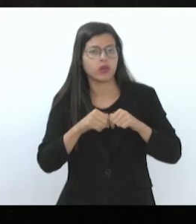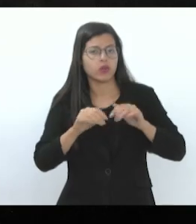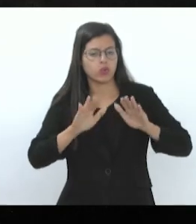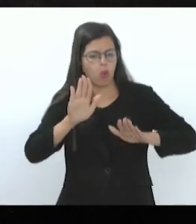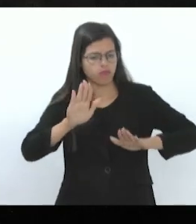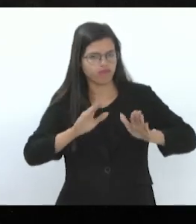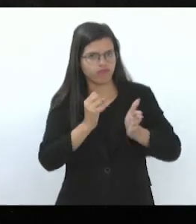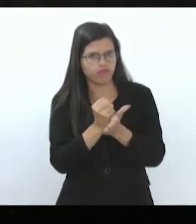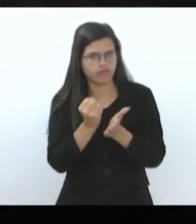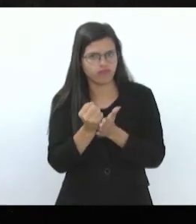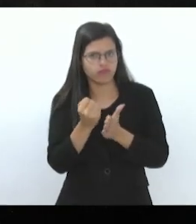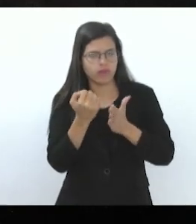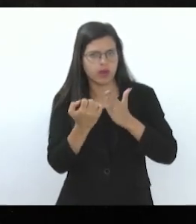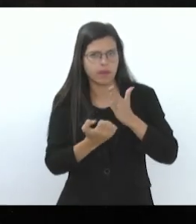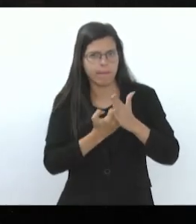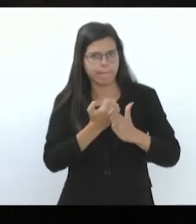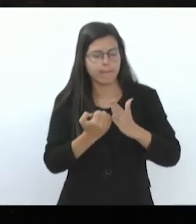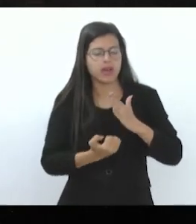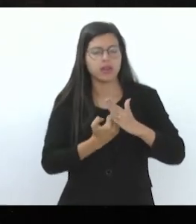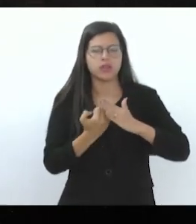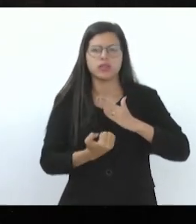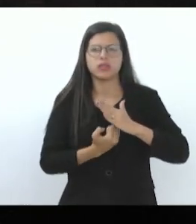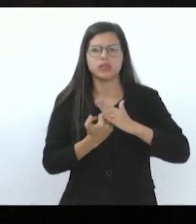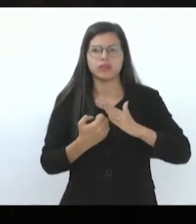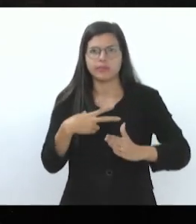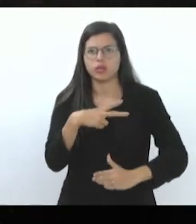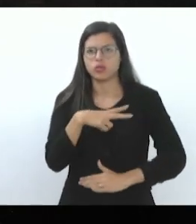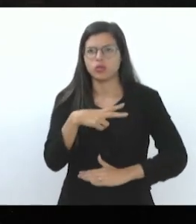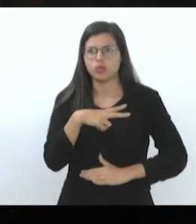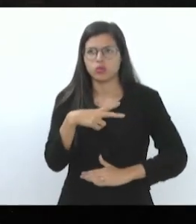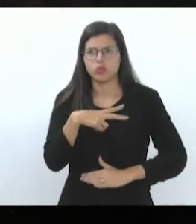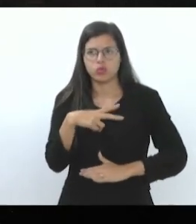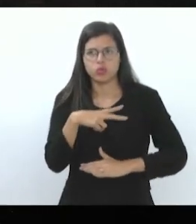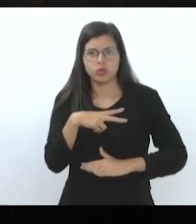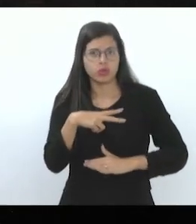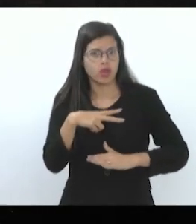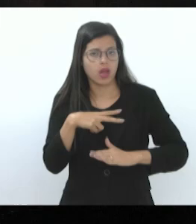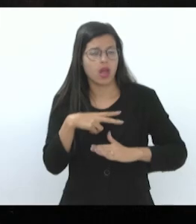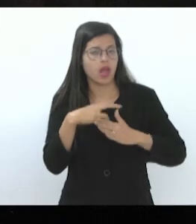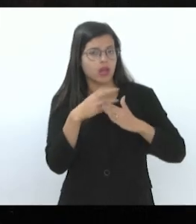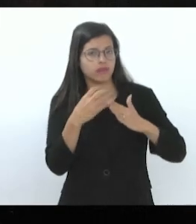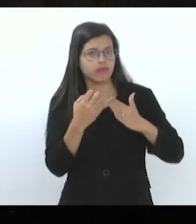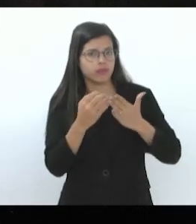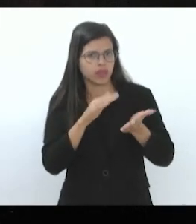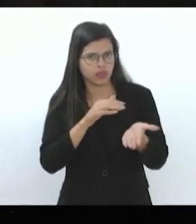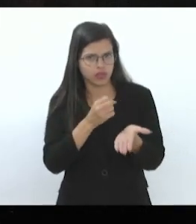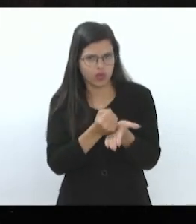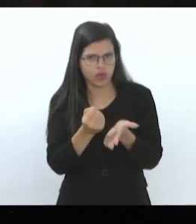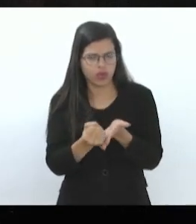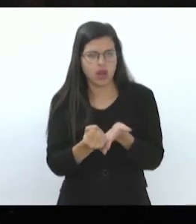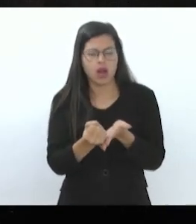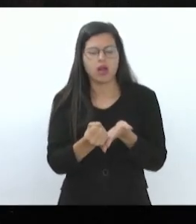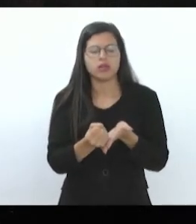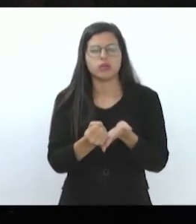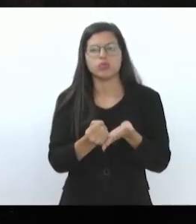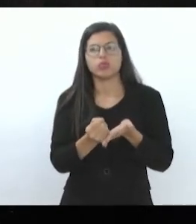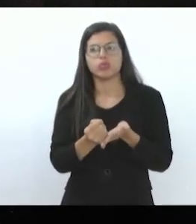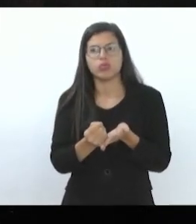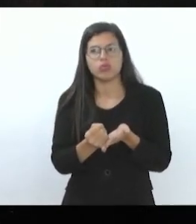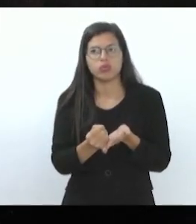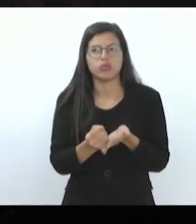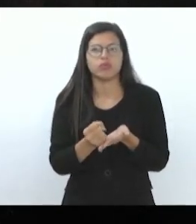para iniciativa privada, essas concessões estão sendo consideradas